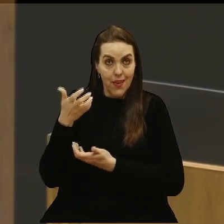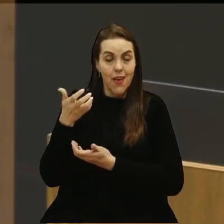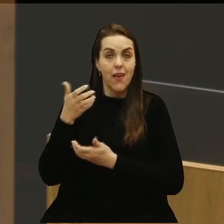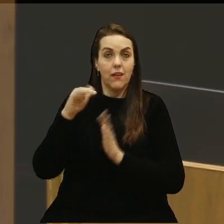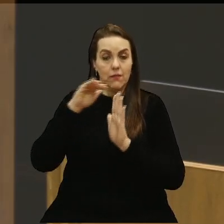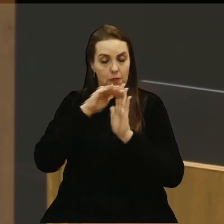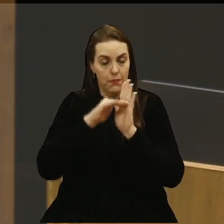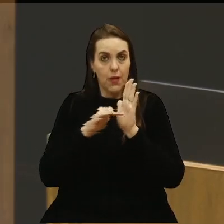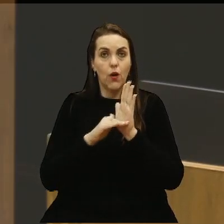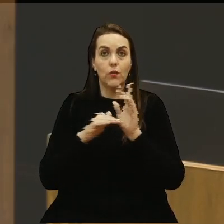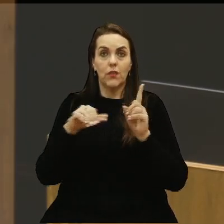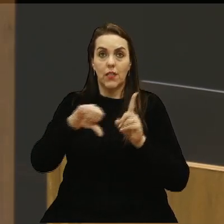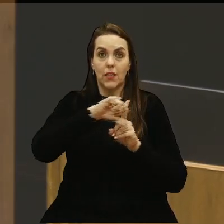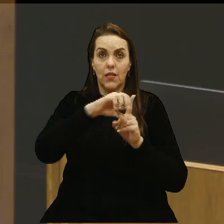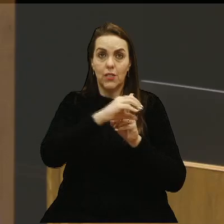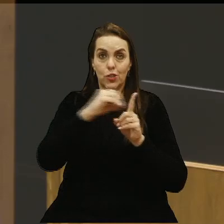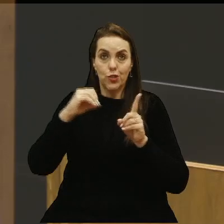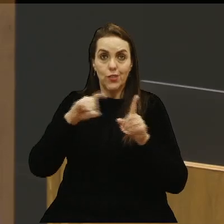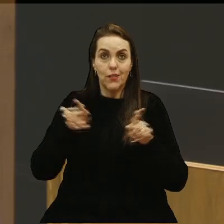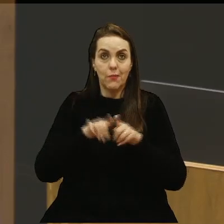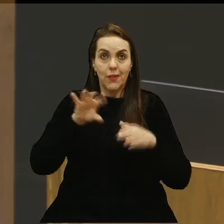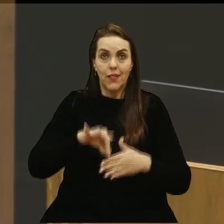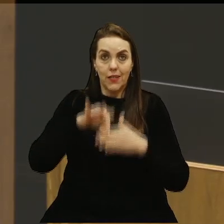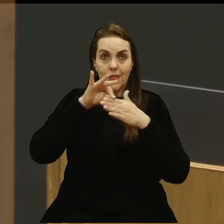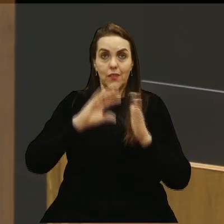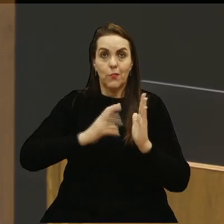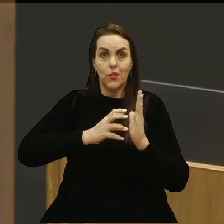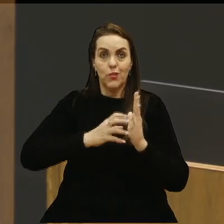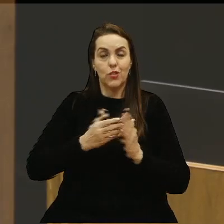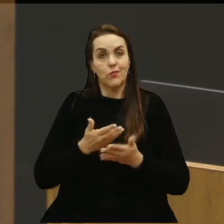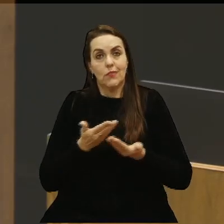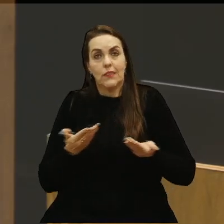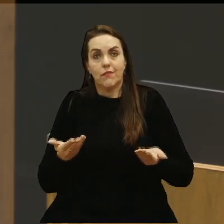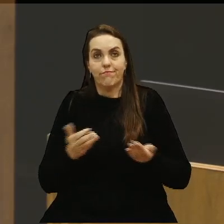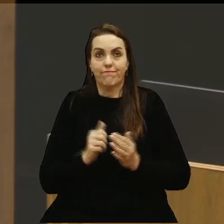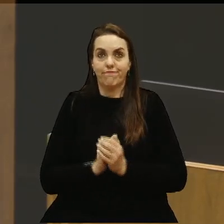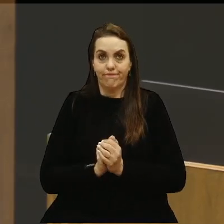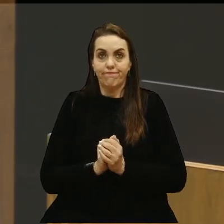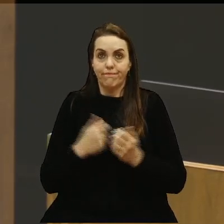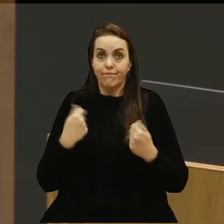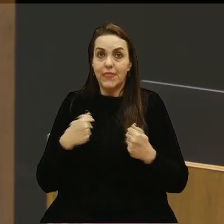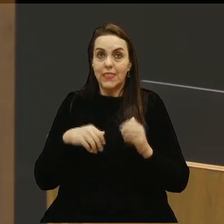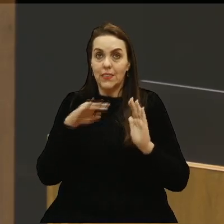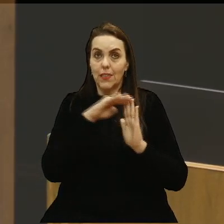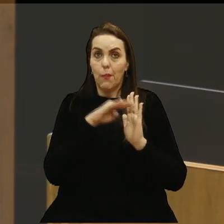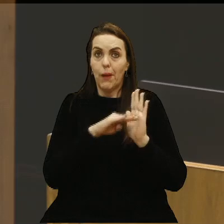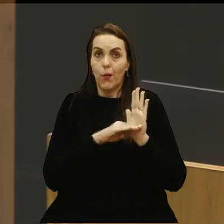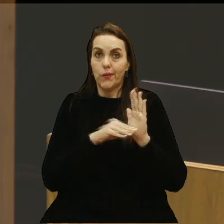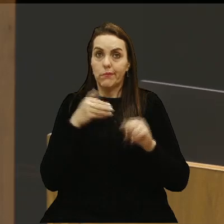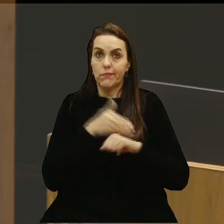pautada, mais os líderes partidários, então ela há de ser pautada.